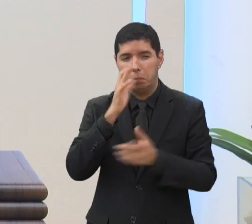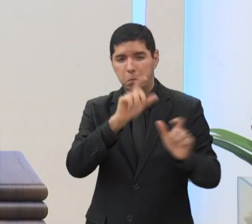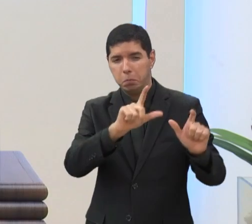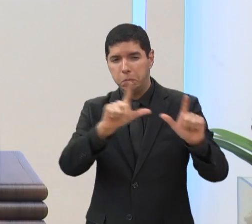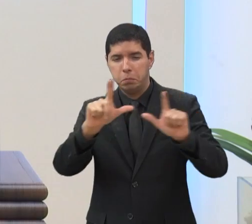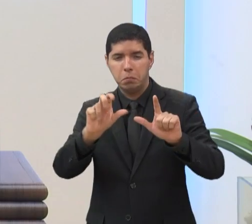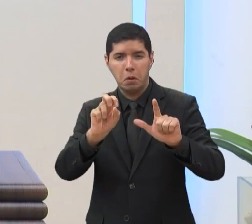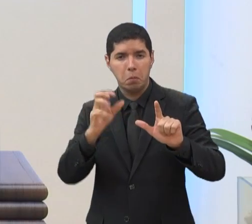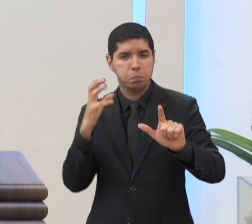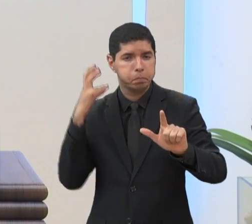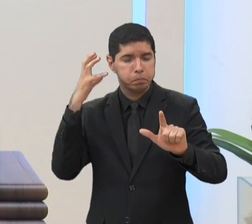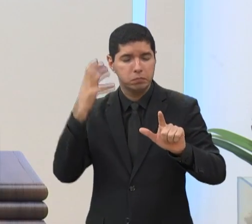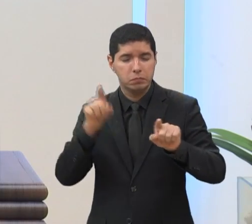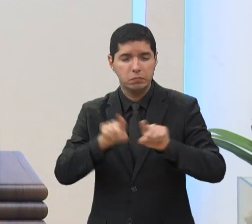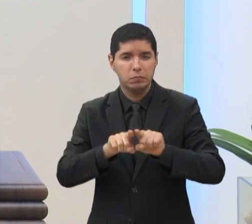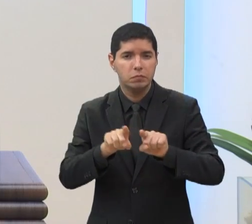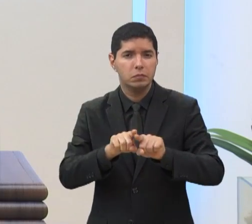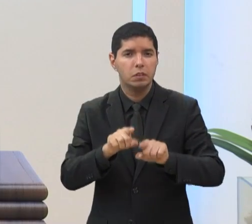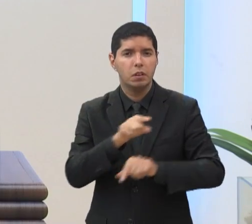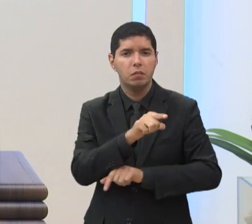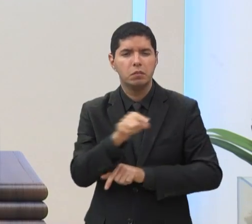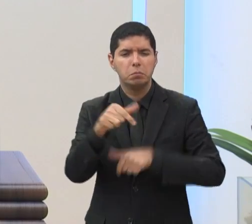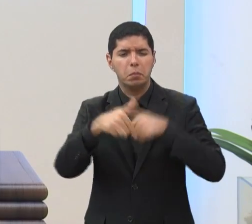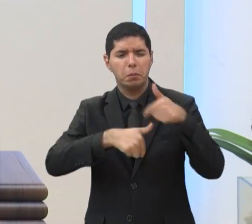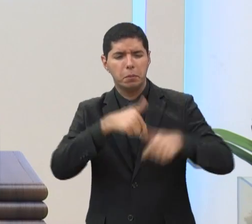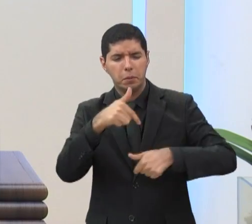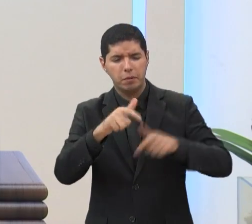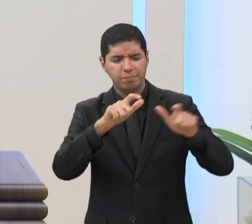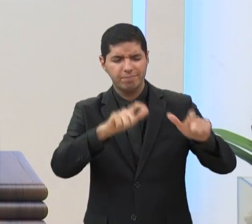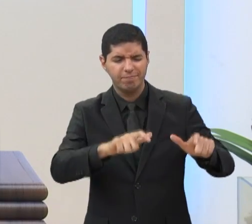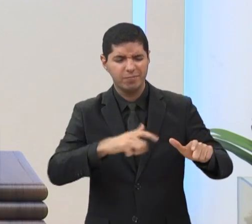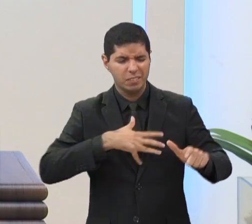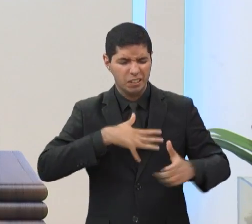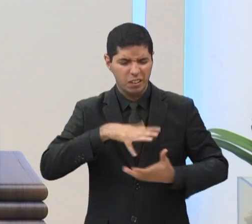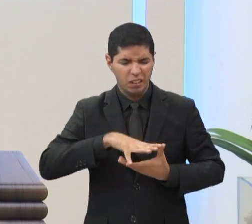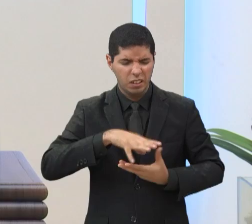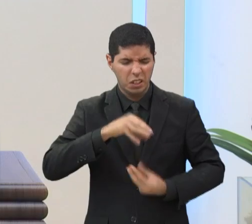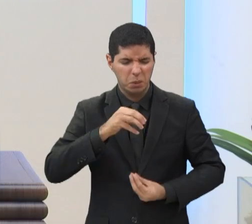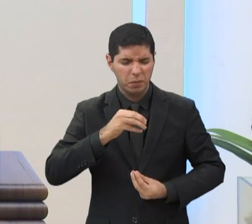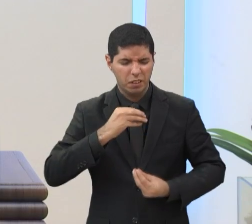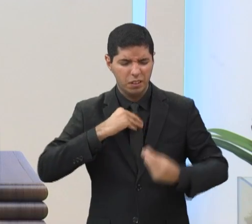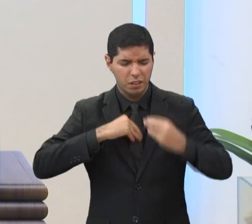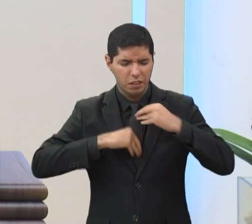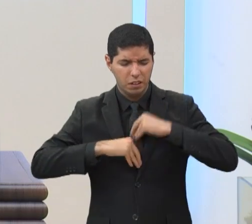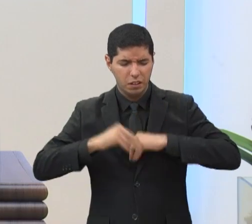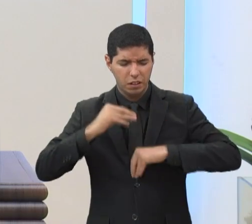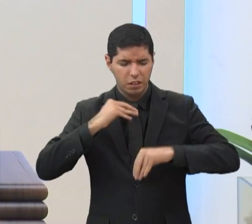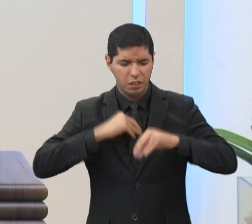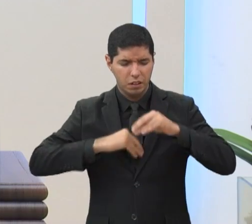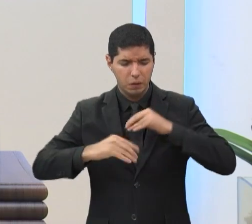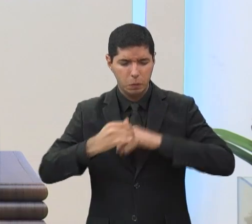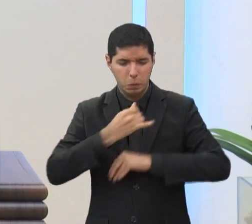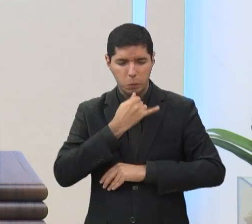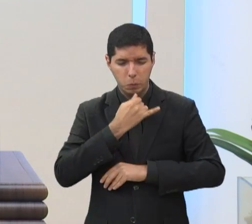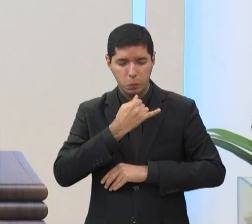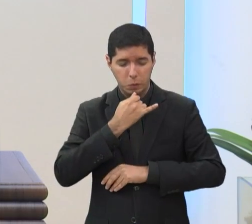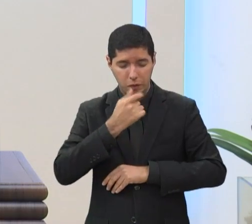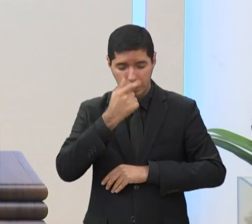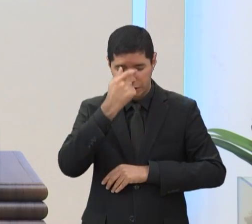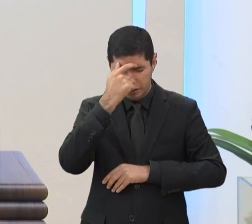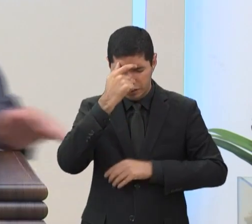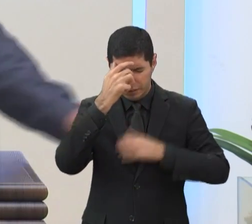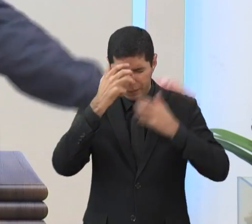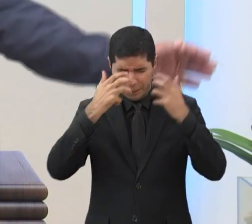está trabalhando e quem sabe trabalhando com a alma tão angustiada, tão triste, com a mente